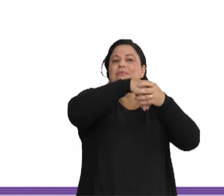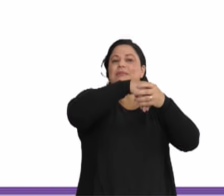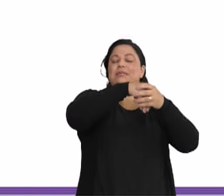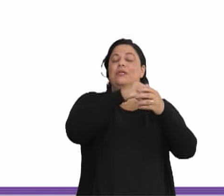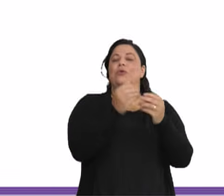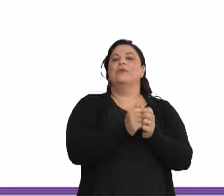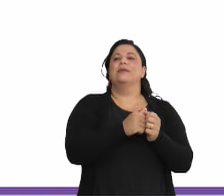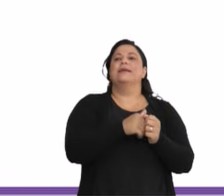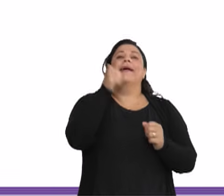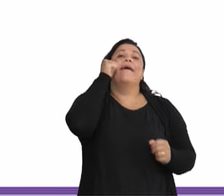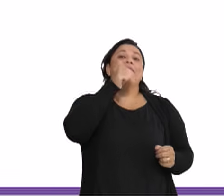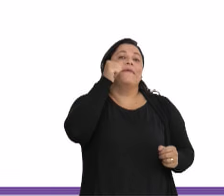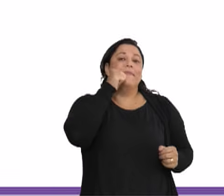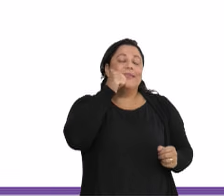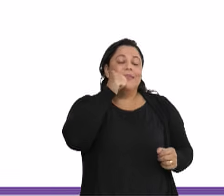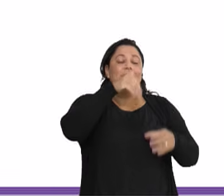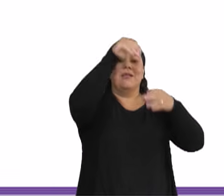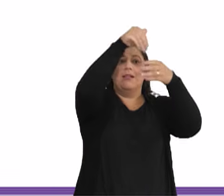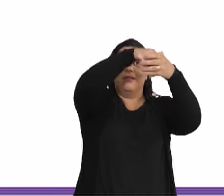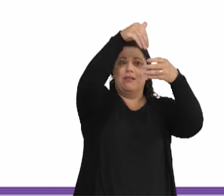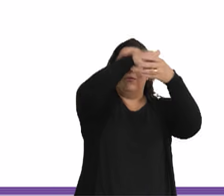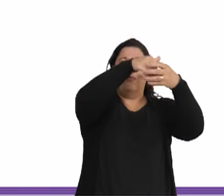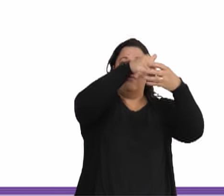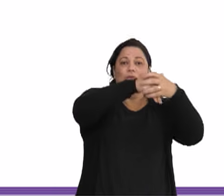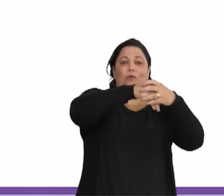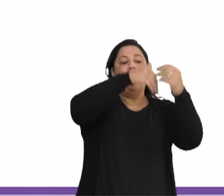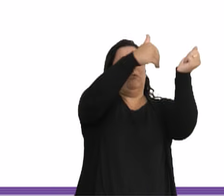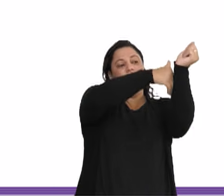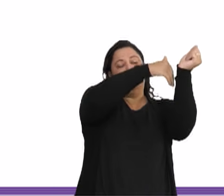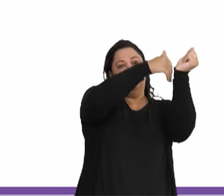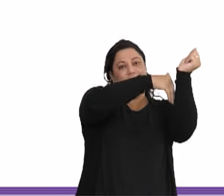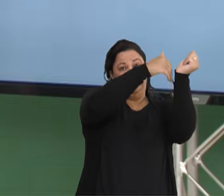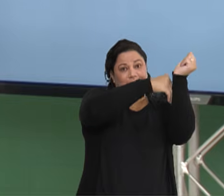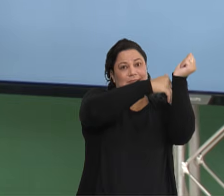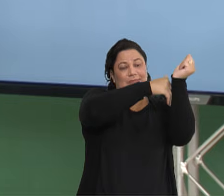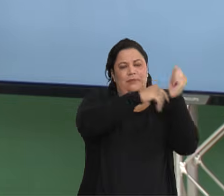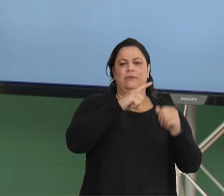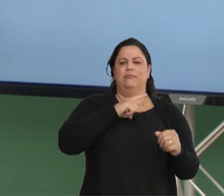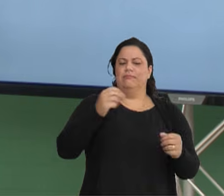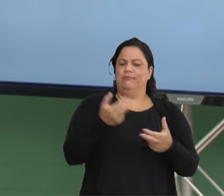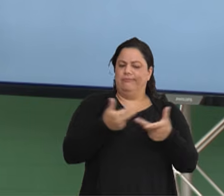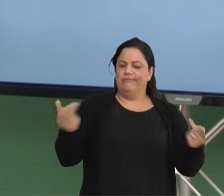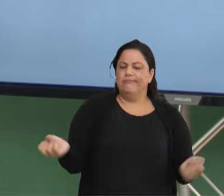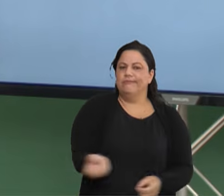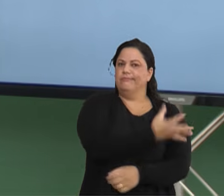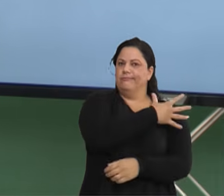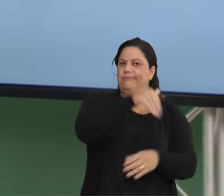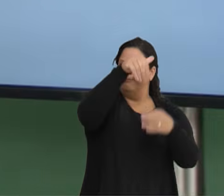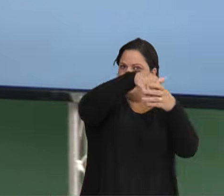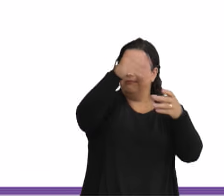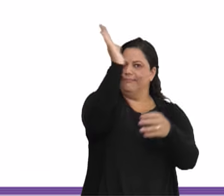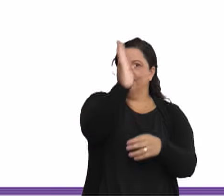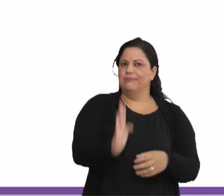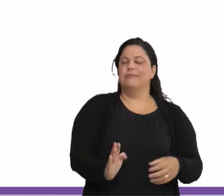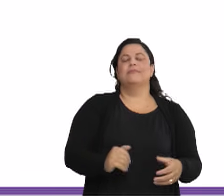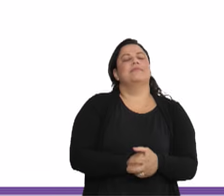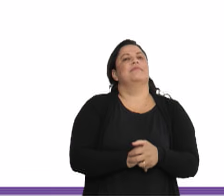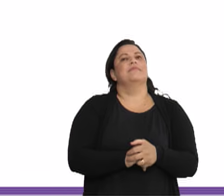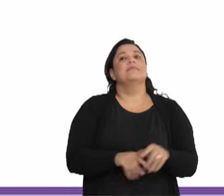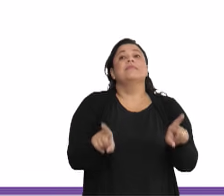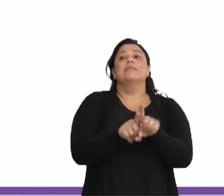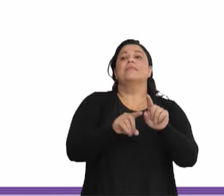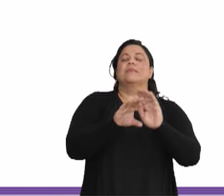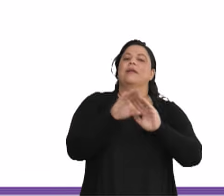secreto, claro, além da justiça eleitoral. Você tem novidades na votação aí para o Brasil. E ainda, a Constituição